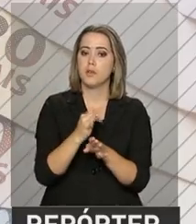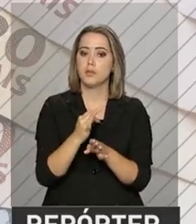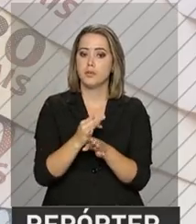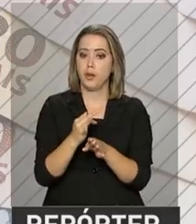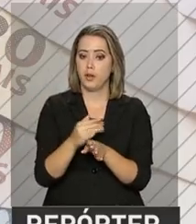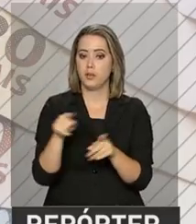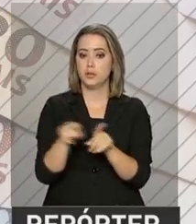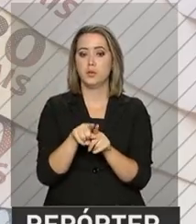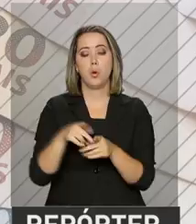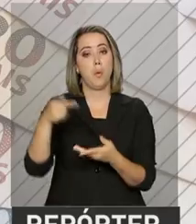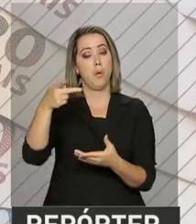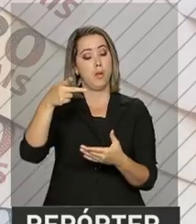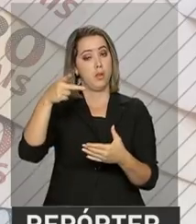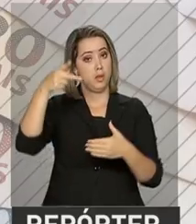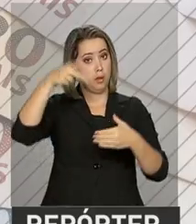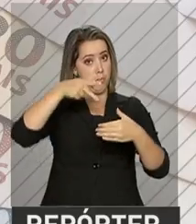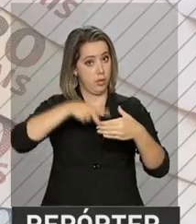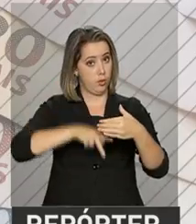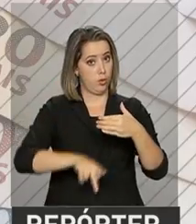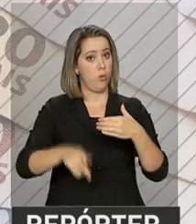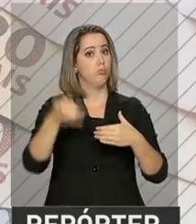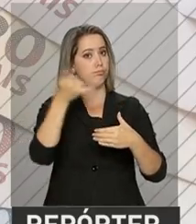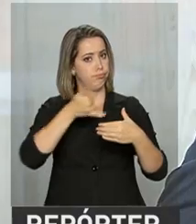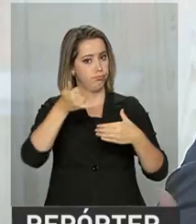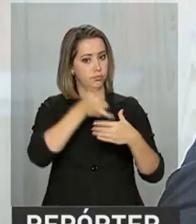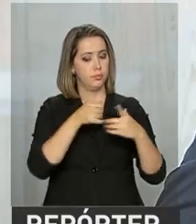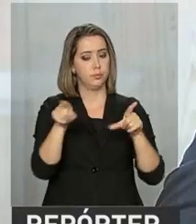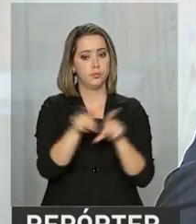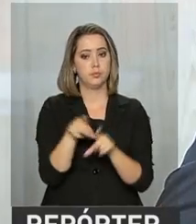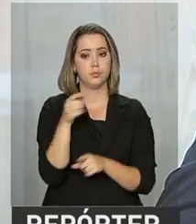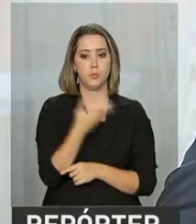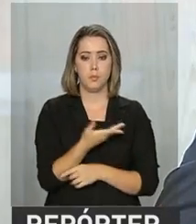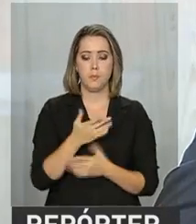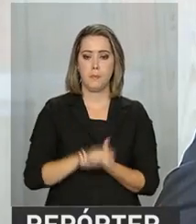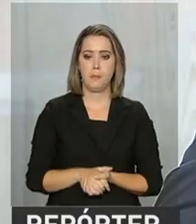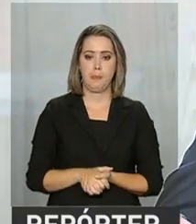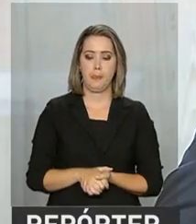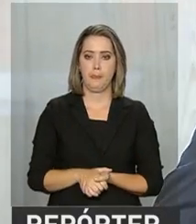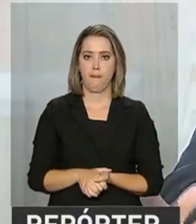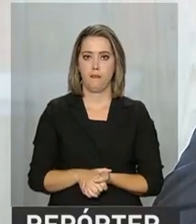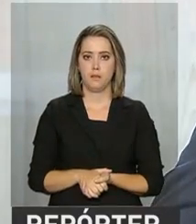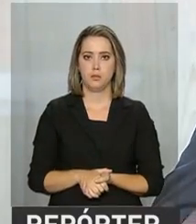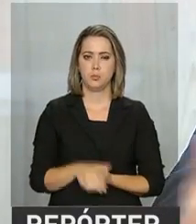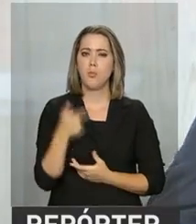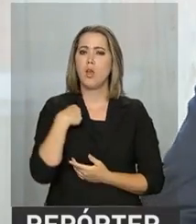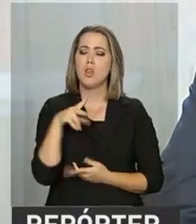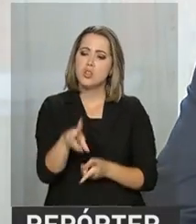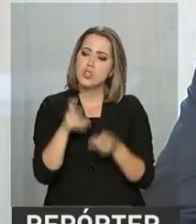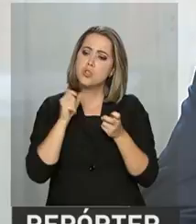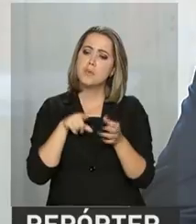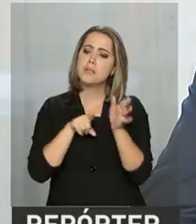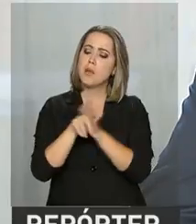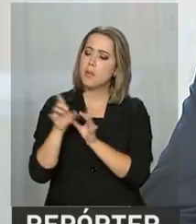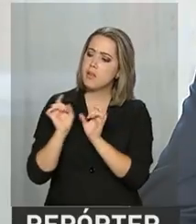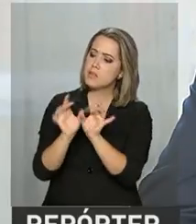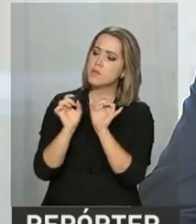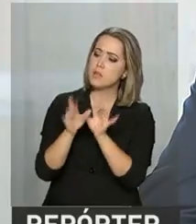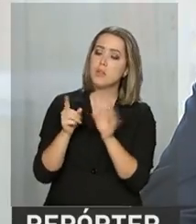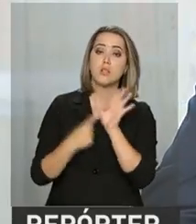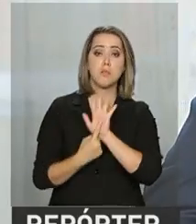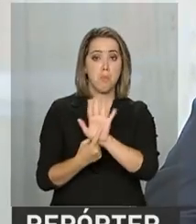as importações mostram que o país está retomando o crescimento perfil das importações sinalizam um reaquecimento